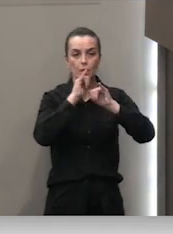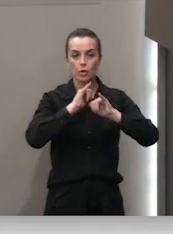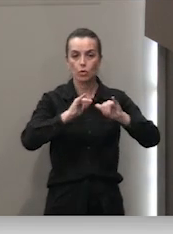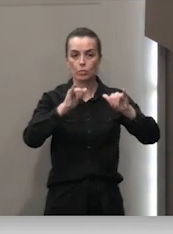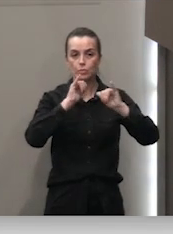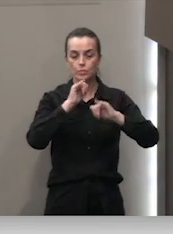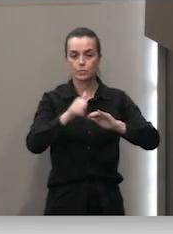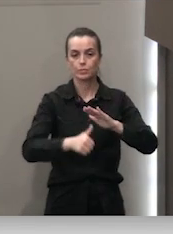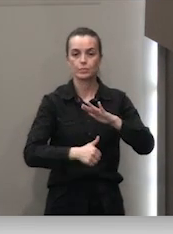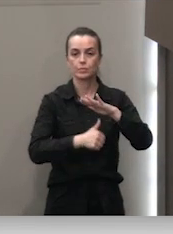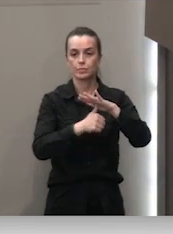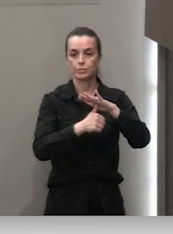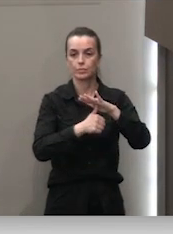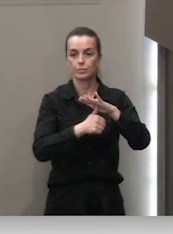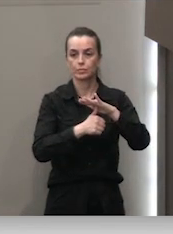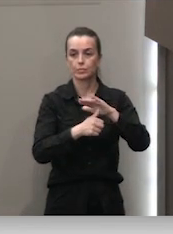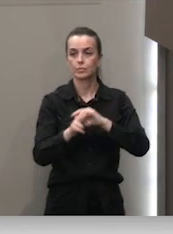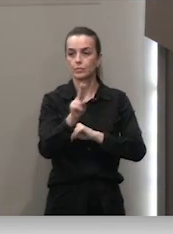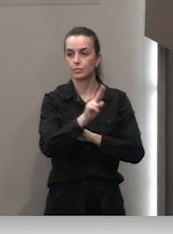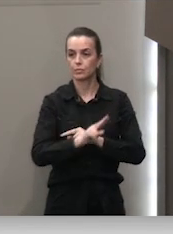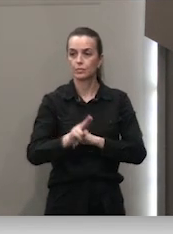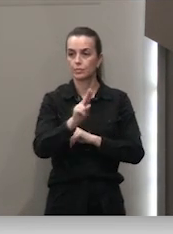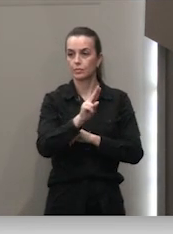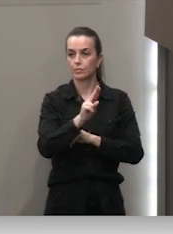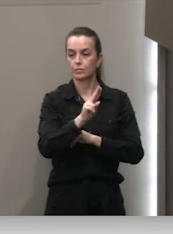Comunicação da liderança do União Brasil.